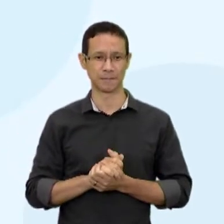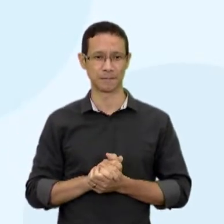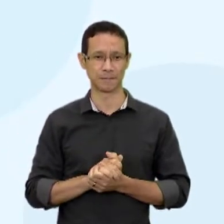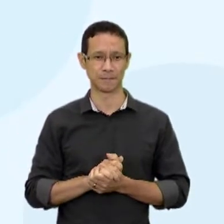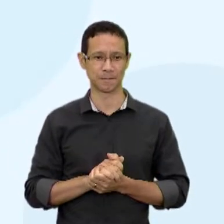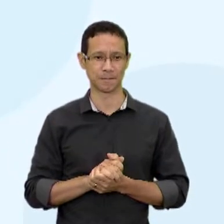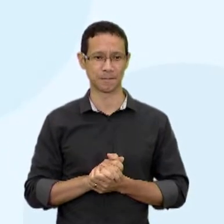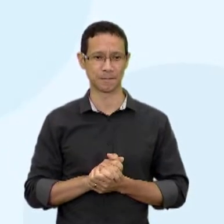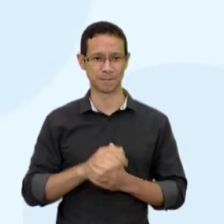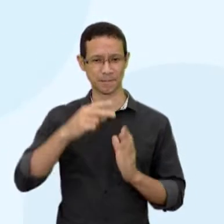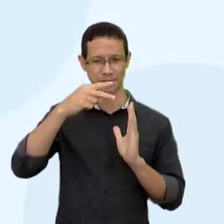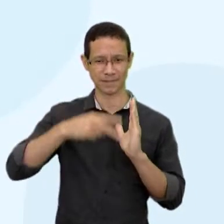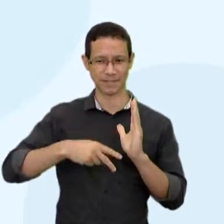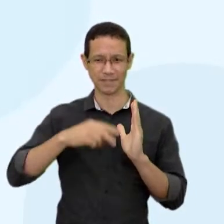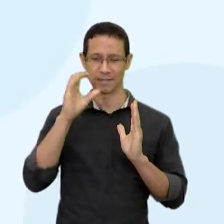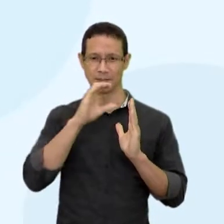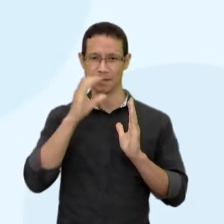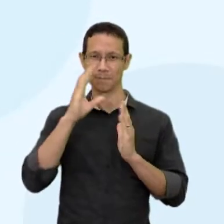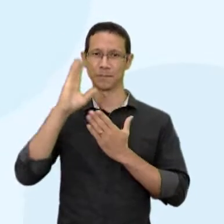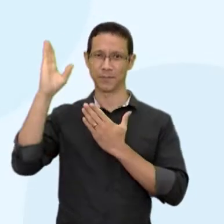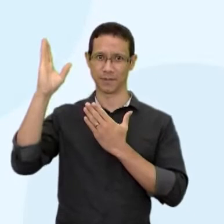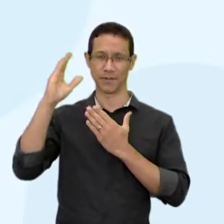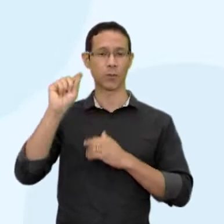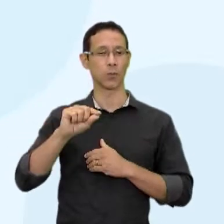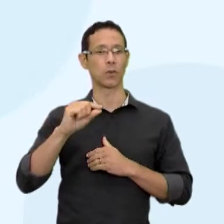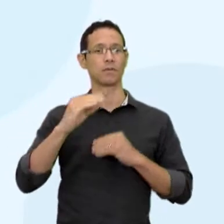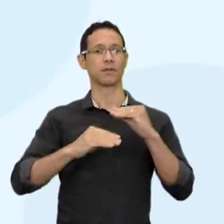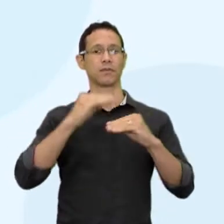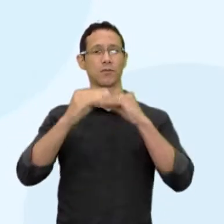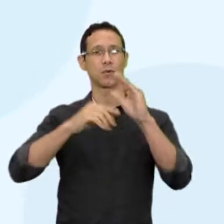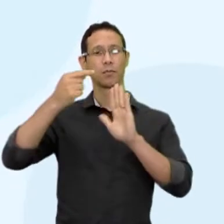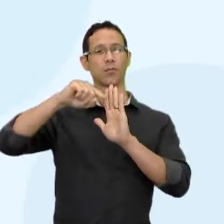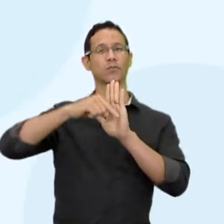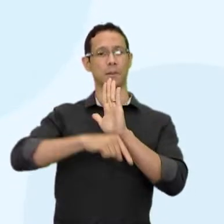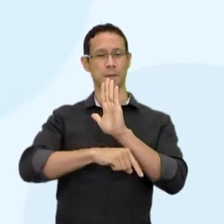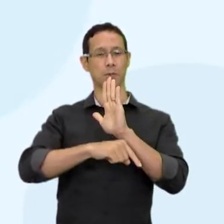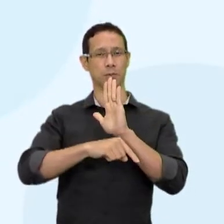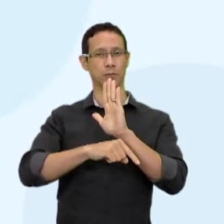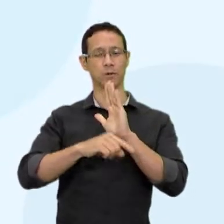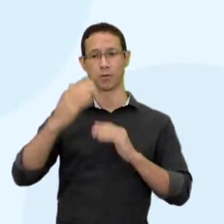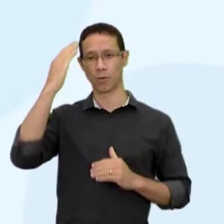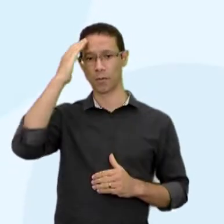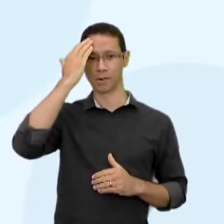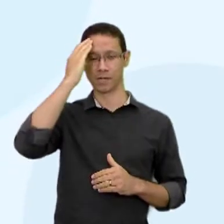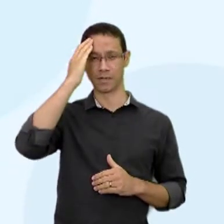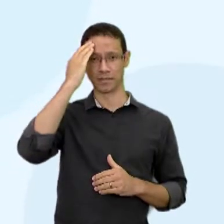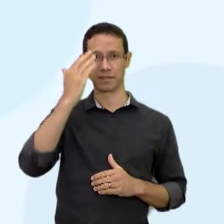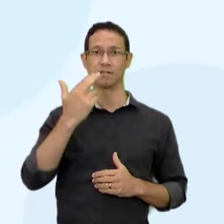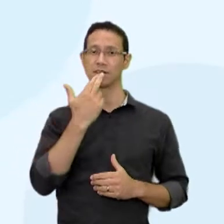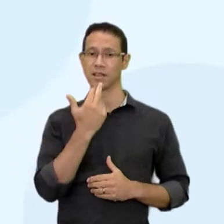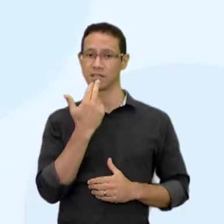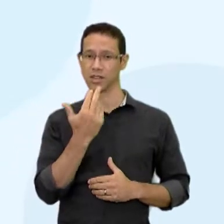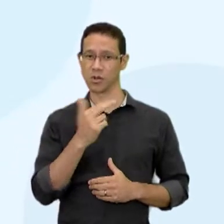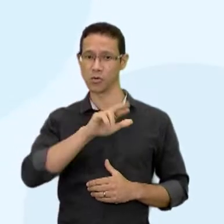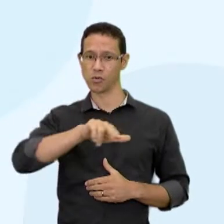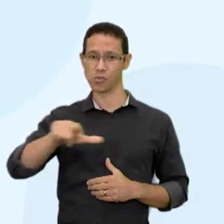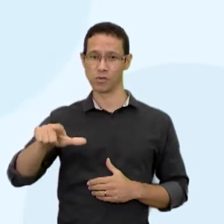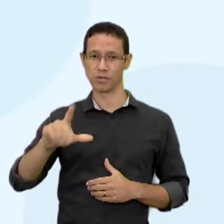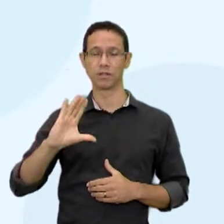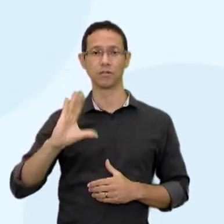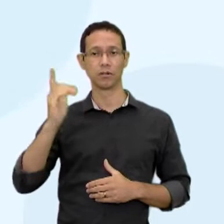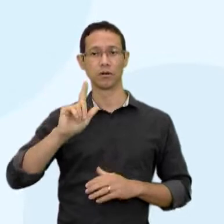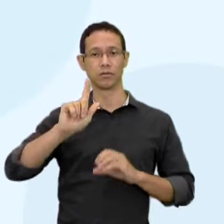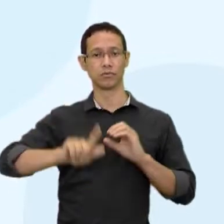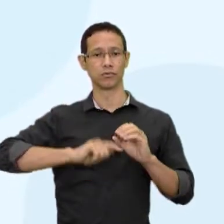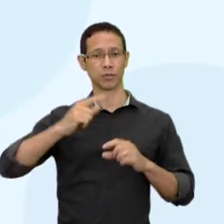Vamos ler aí ele bem rapidinho. Então, desenvolver o aprofundamento sobre a compreensão das línguas como fenômeno